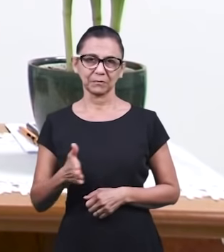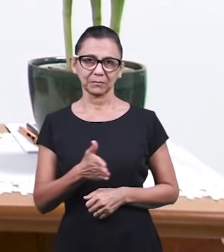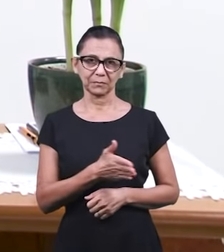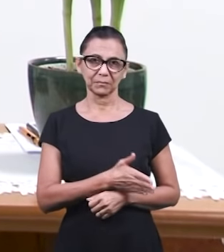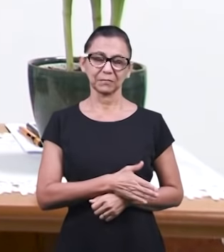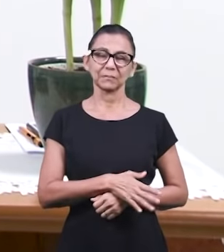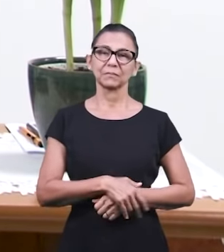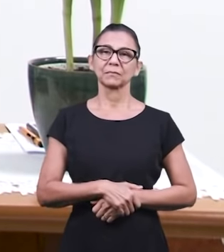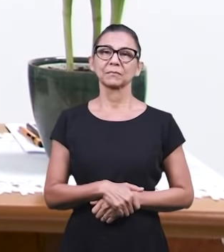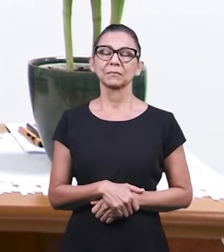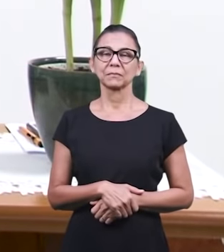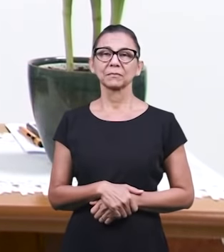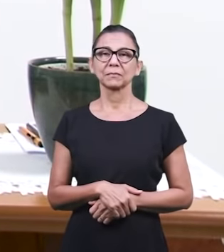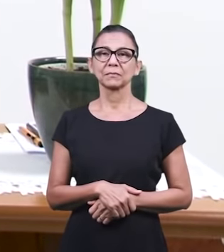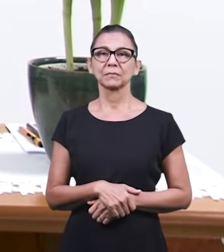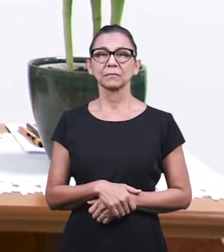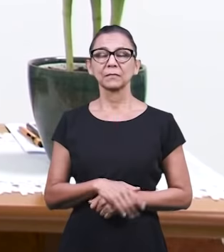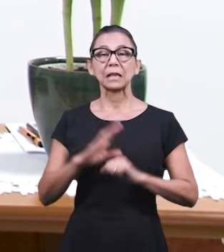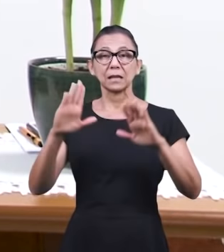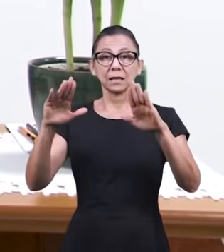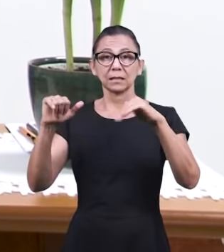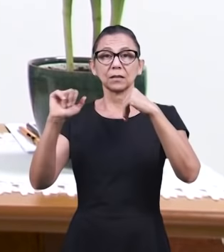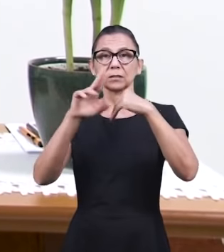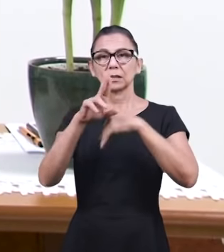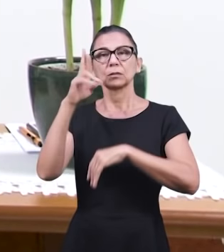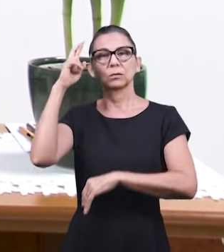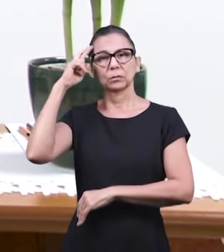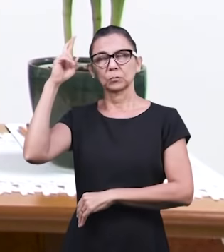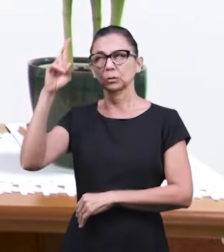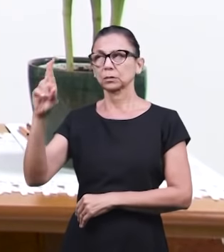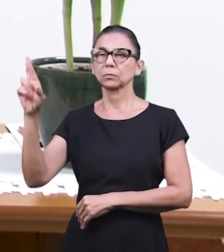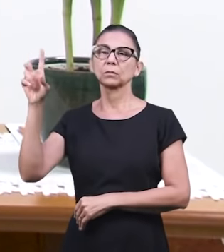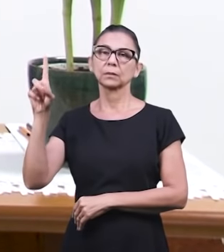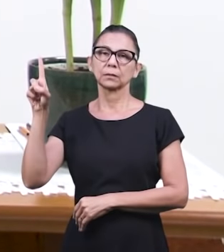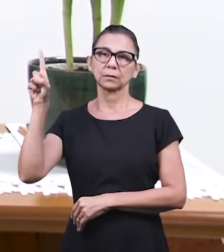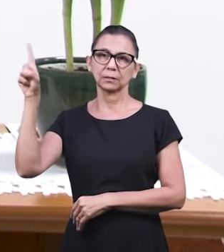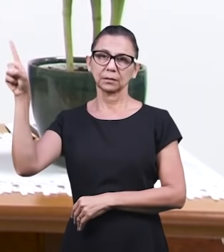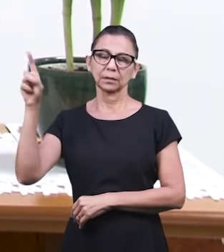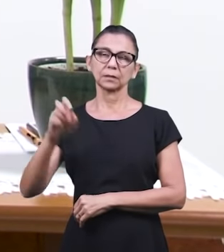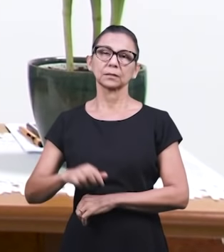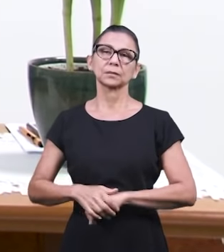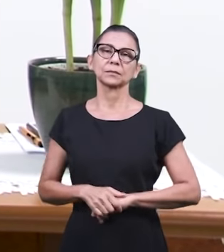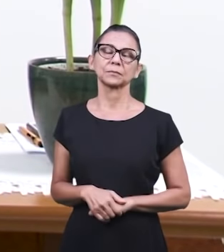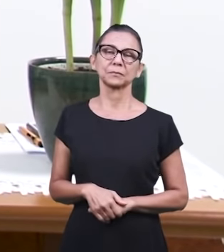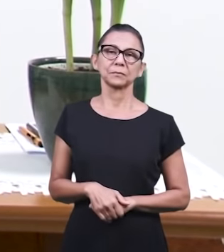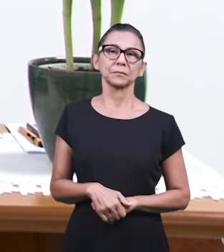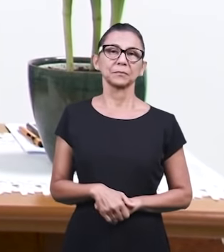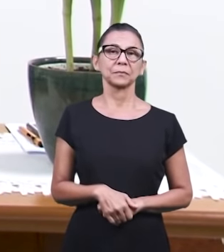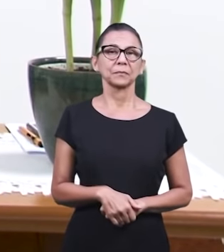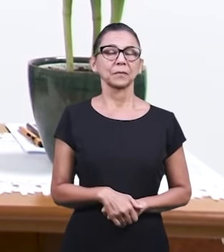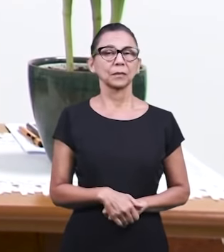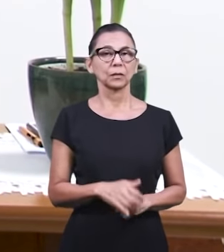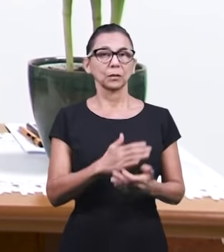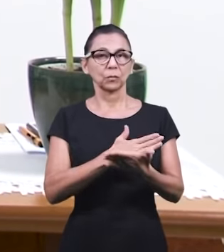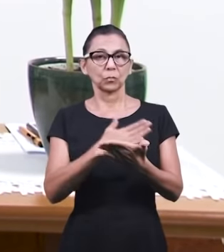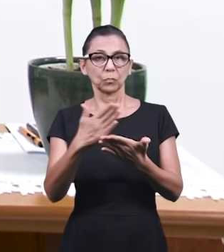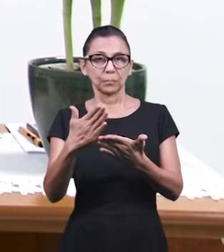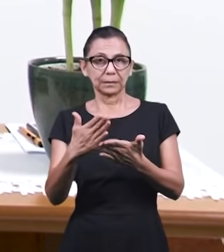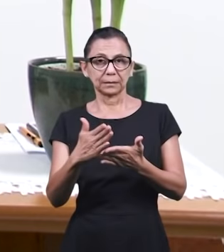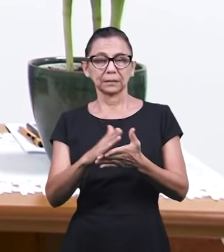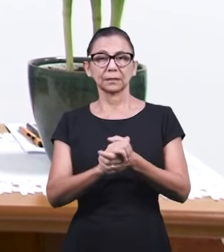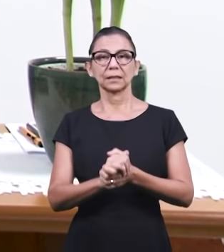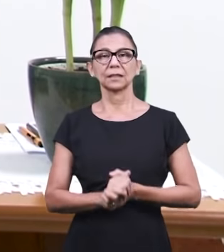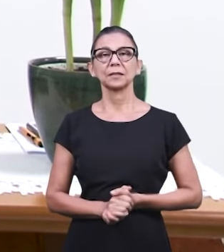Amém, meus irmãos? Seja bendito, seja louvado o nome do nosso Deus. Adoramos ao Senhor. Vamos iniciar então